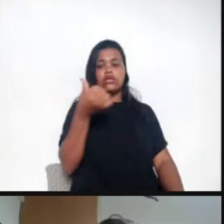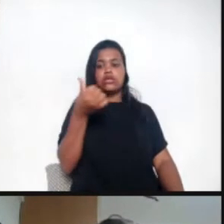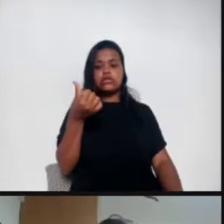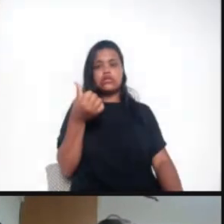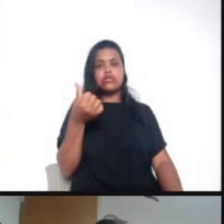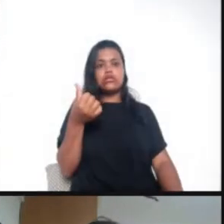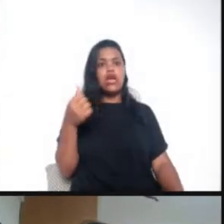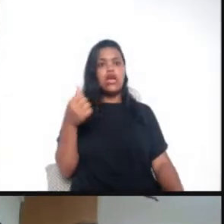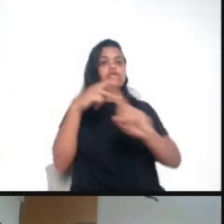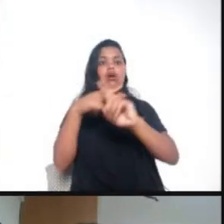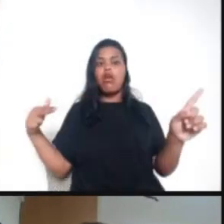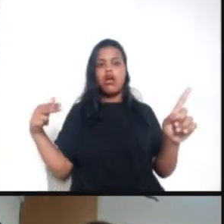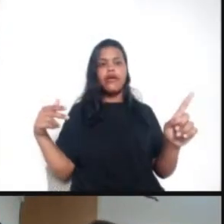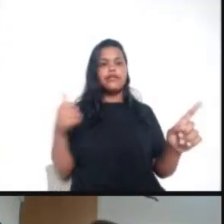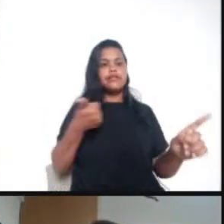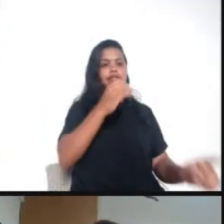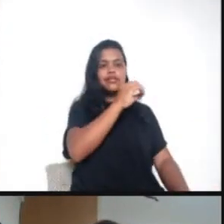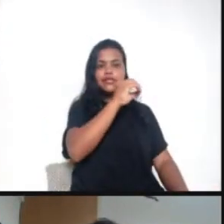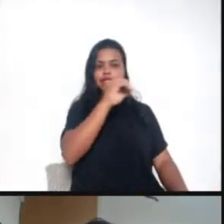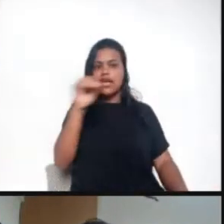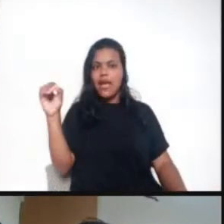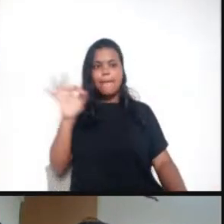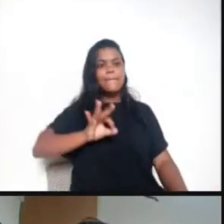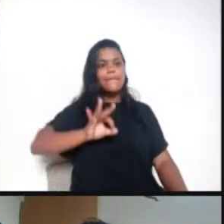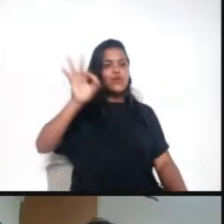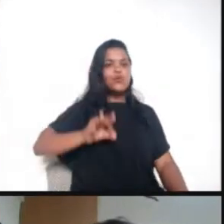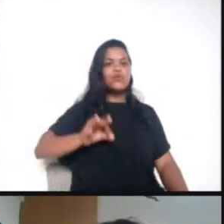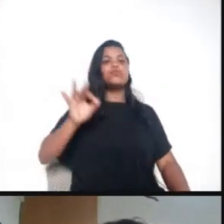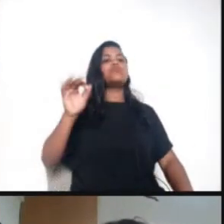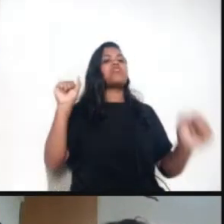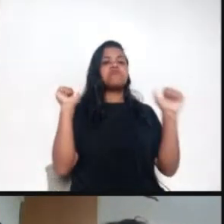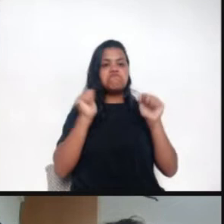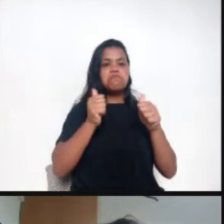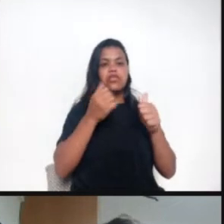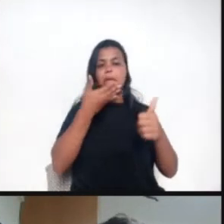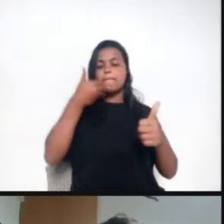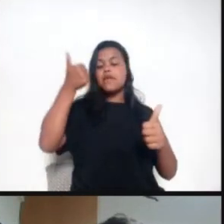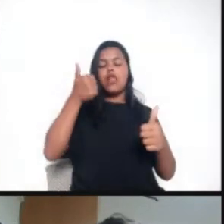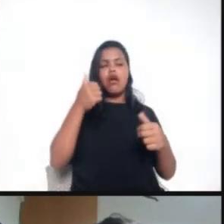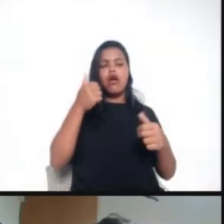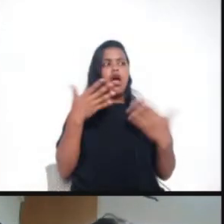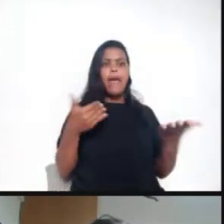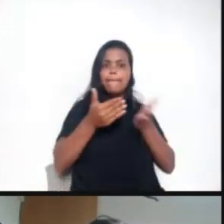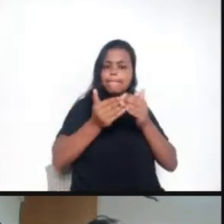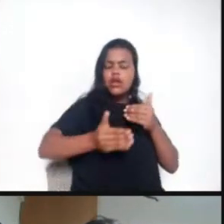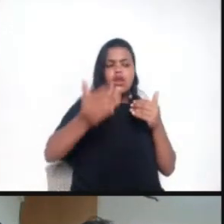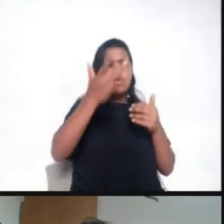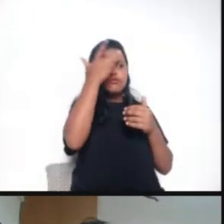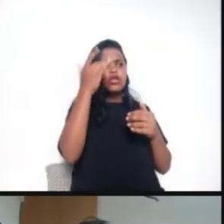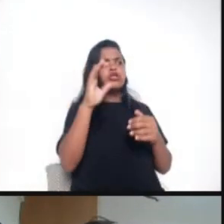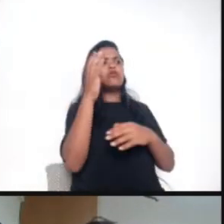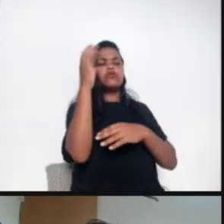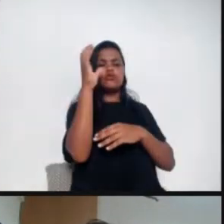partir desse momento, a comunidade científica, claro, que não começou a olhar esse estudo, mas não se ateve